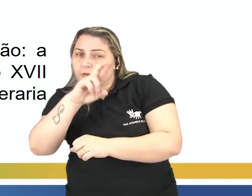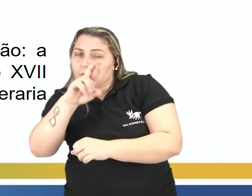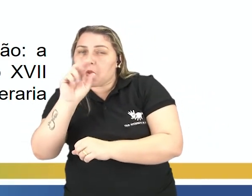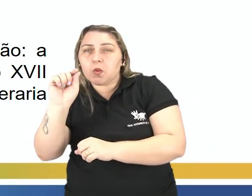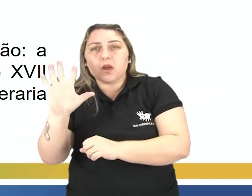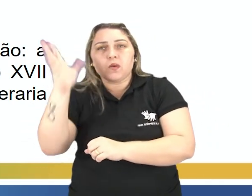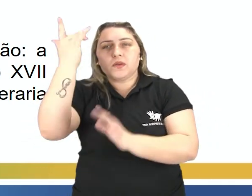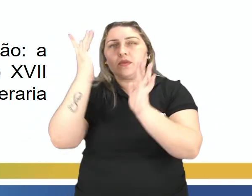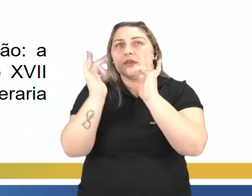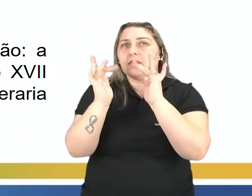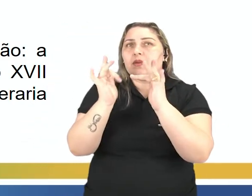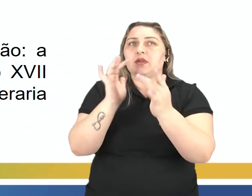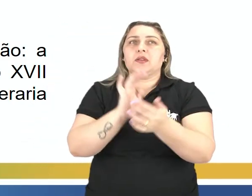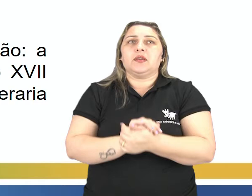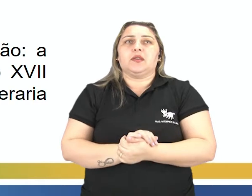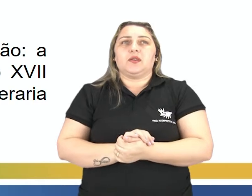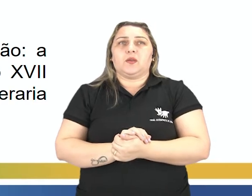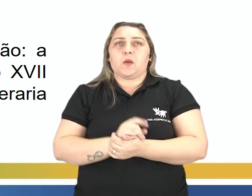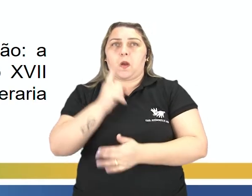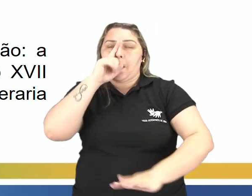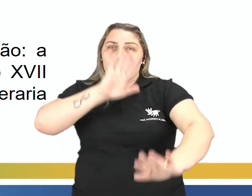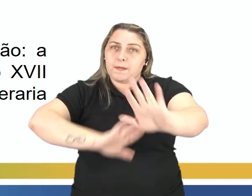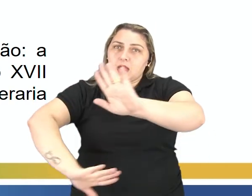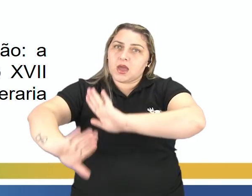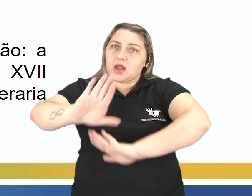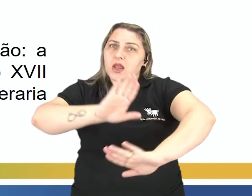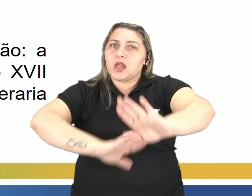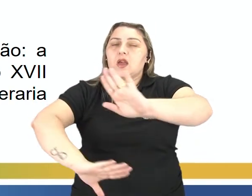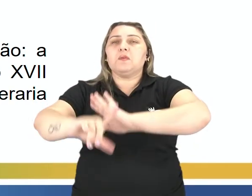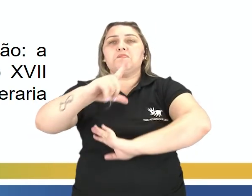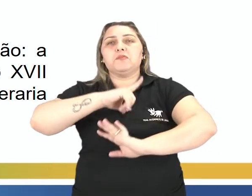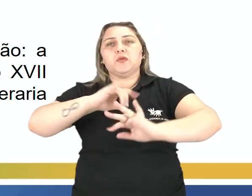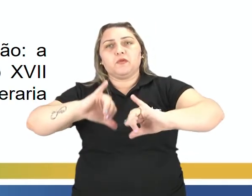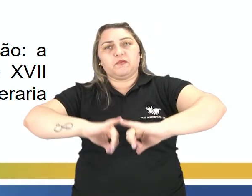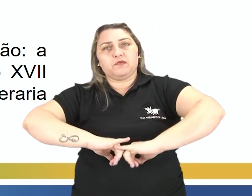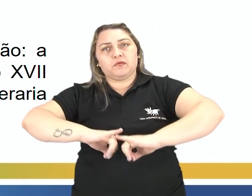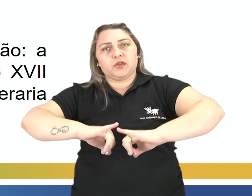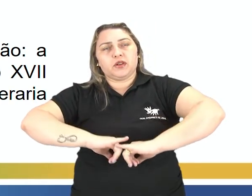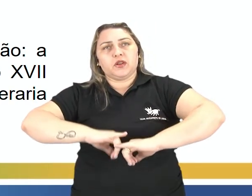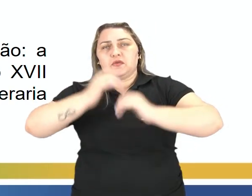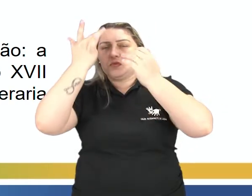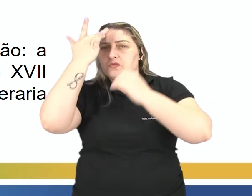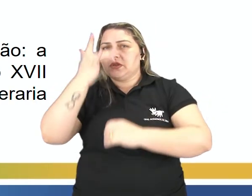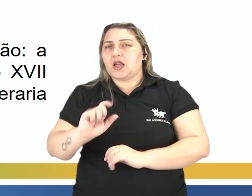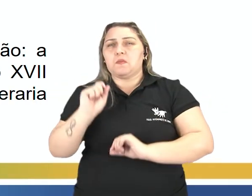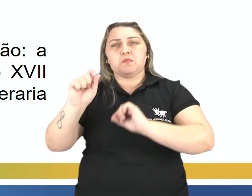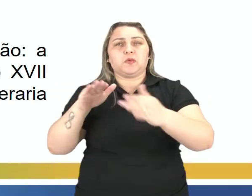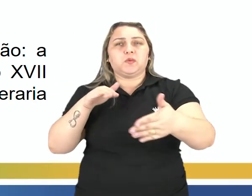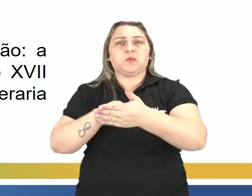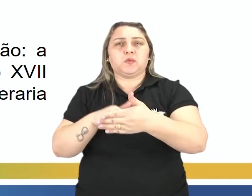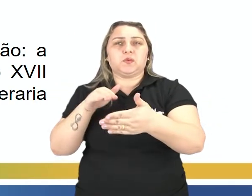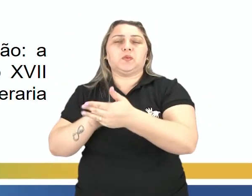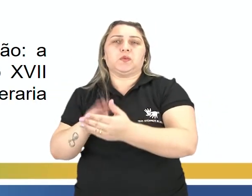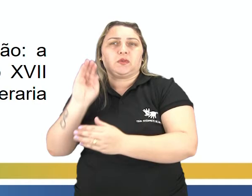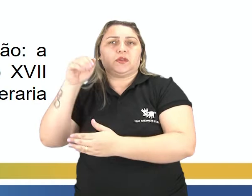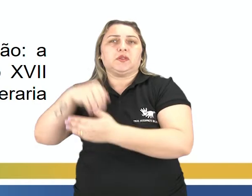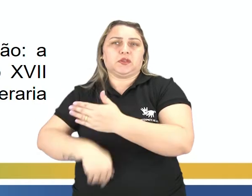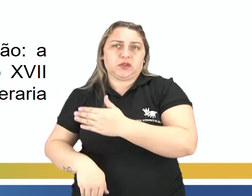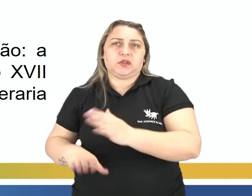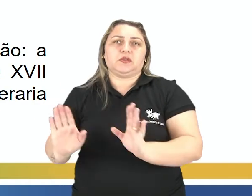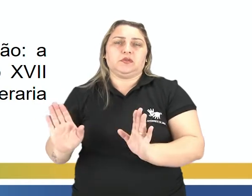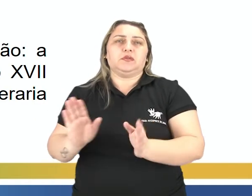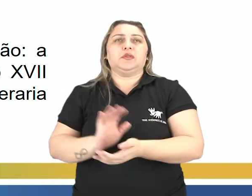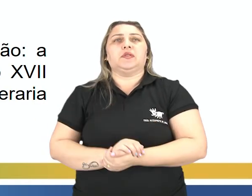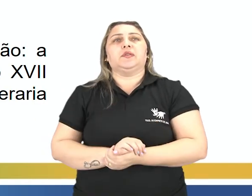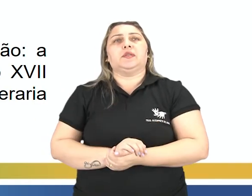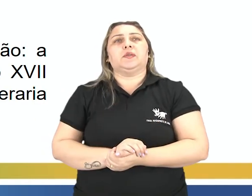rapaz, a investigação que ele fez para descobrir o que aconteceu com a namorada, os perigos que ele tenha passado,